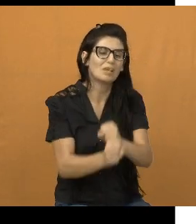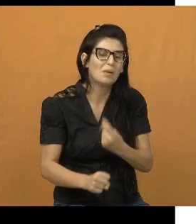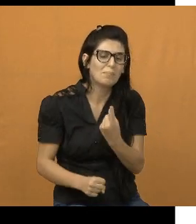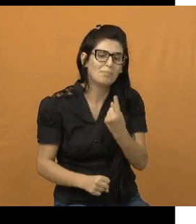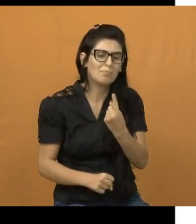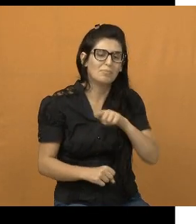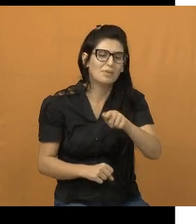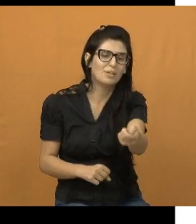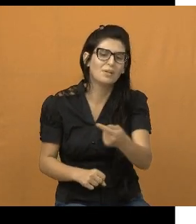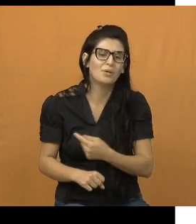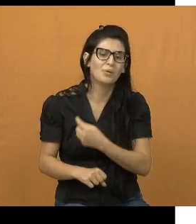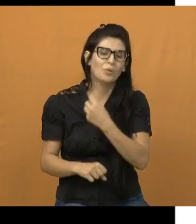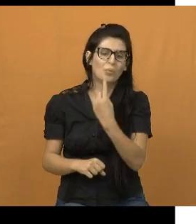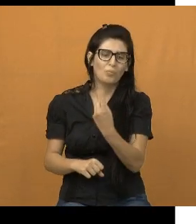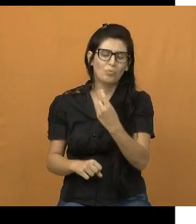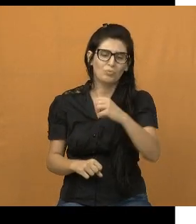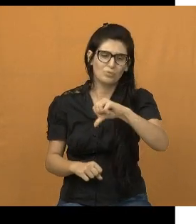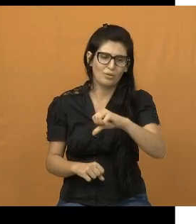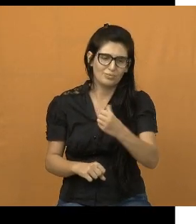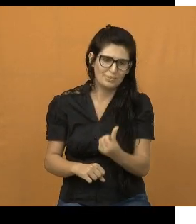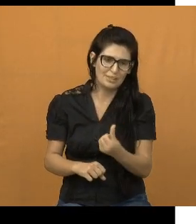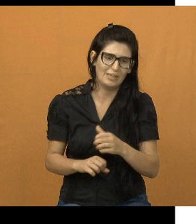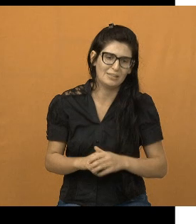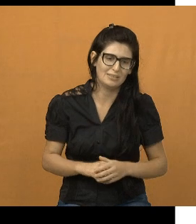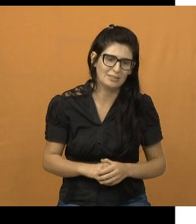1.196 partos vaginais,